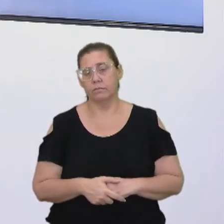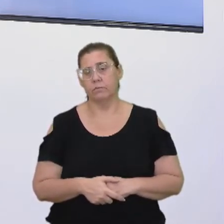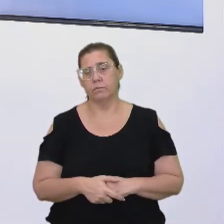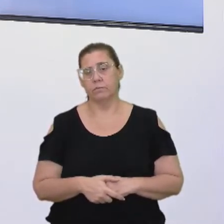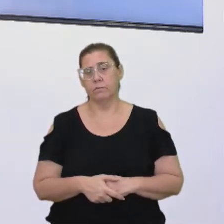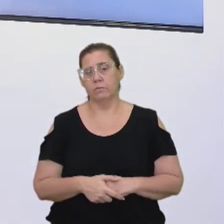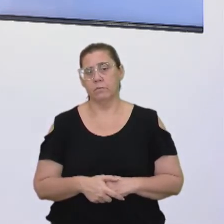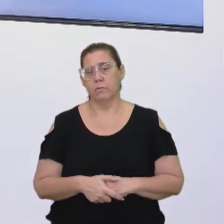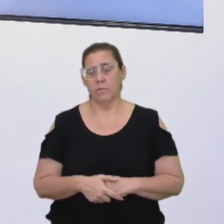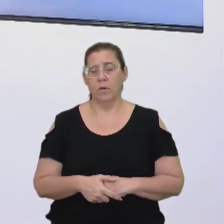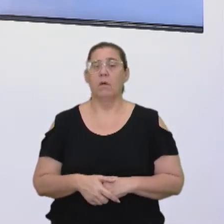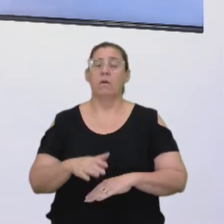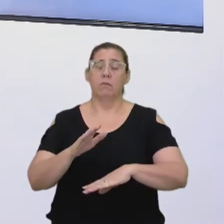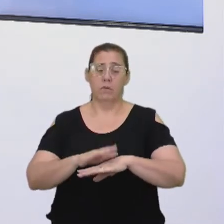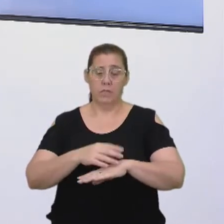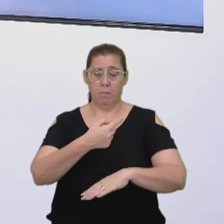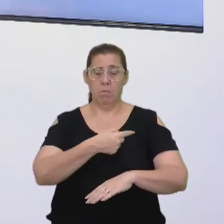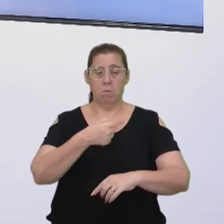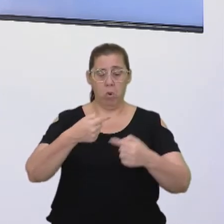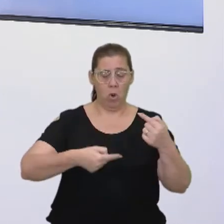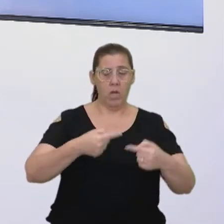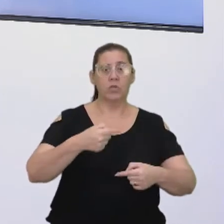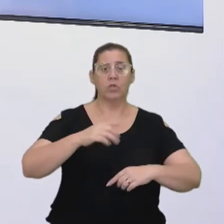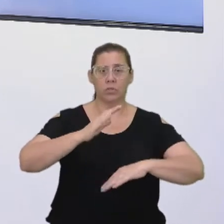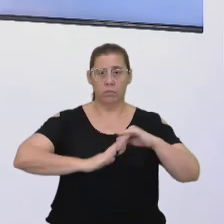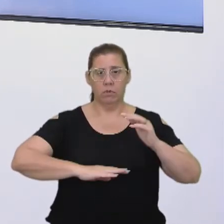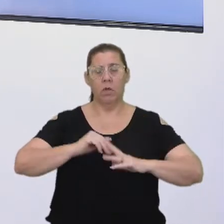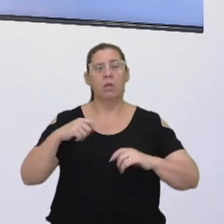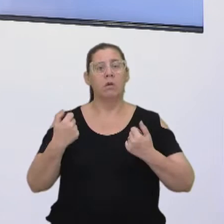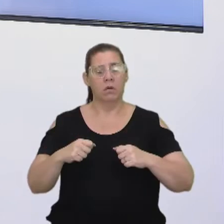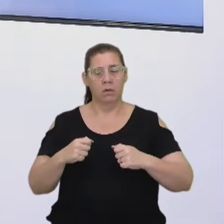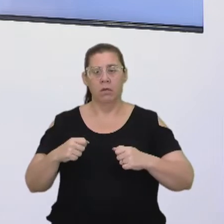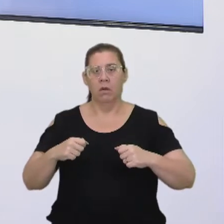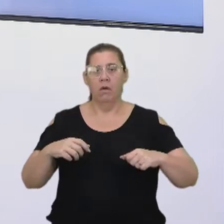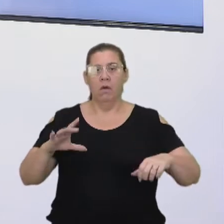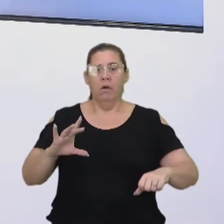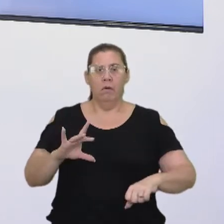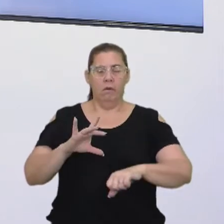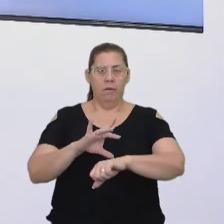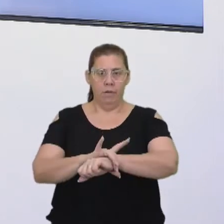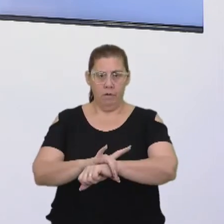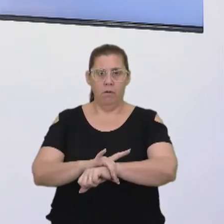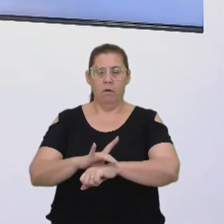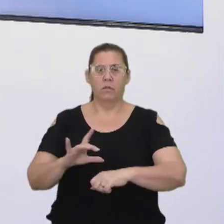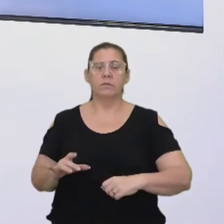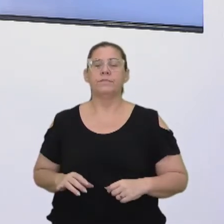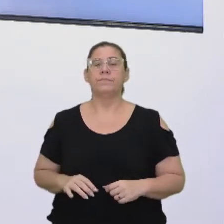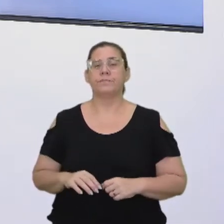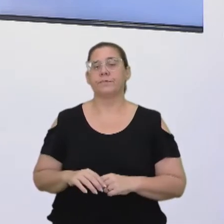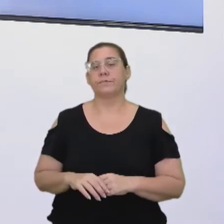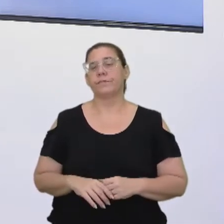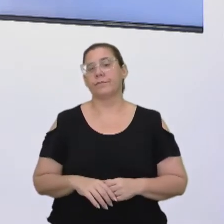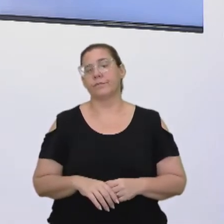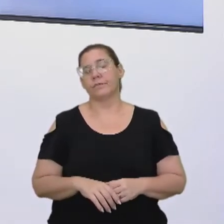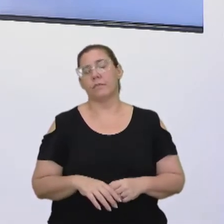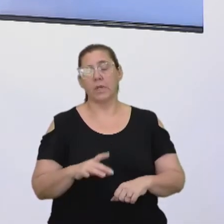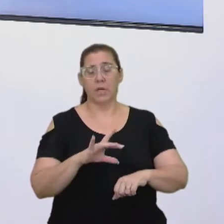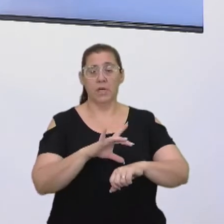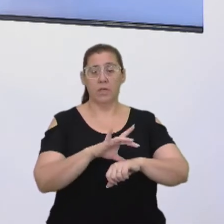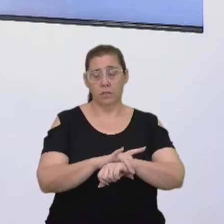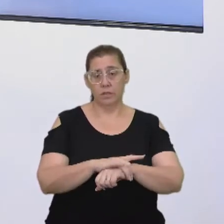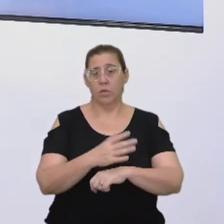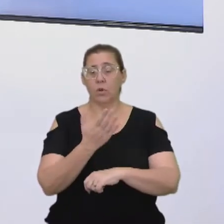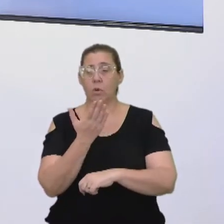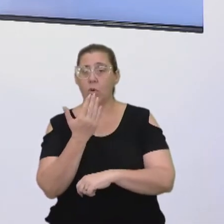Adotar políticas de ação, né, que se façam necessárias para promover a garantia, né, da segurança alimentar e nutricional da população.